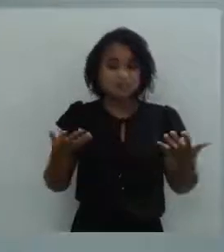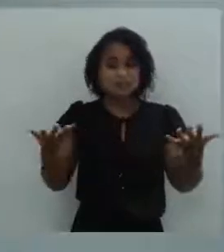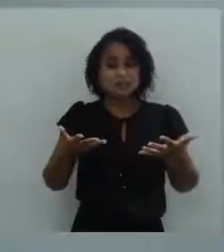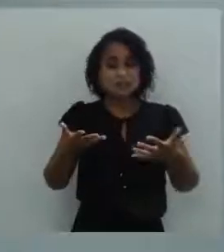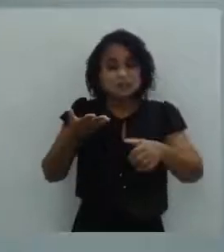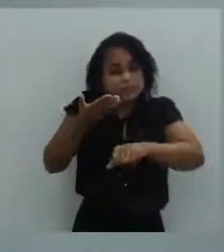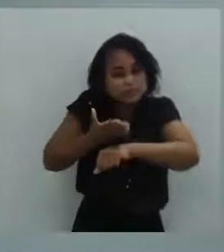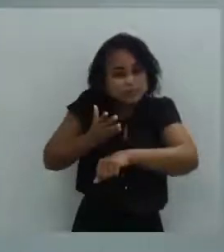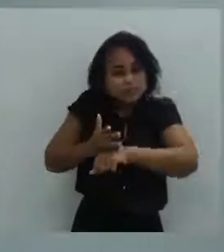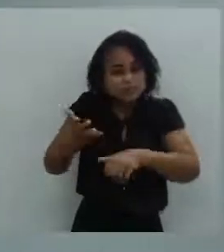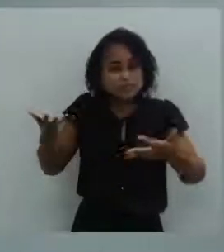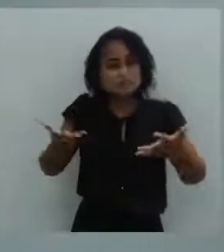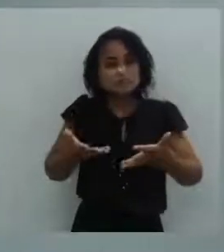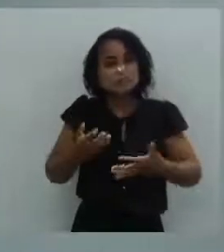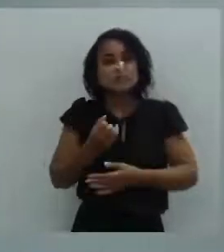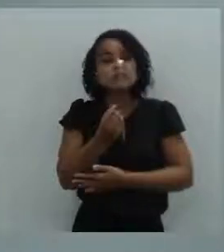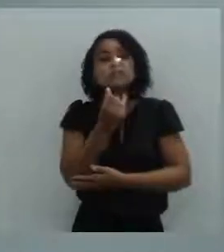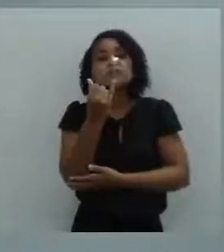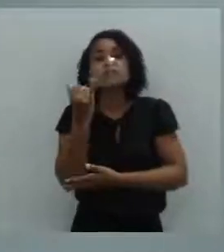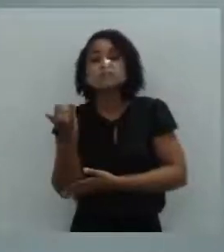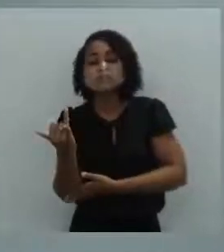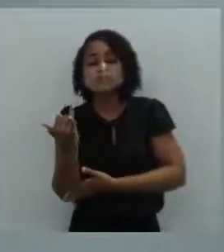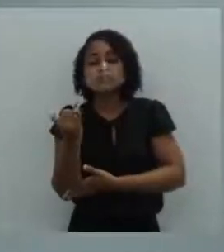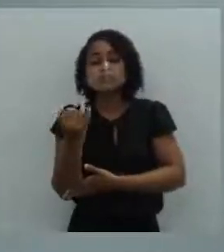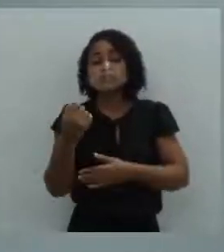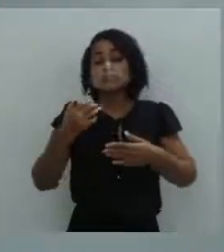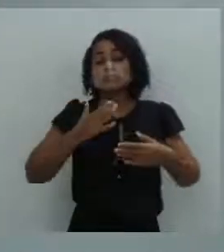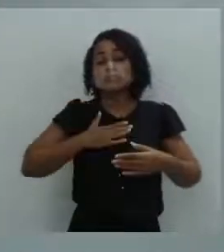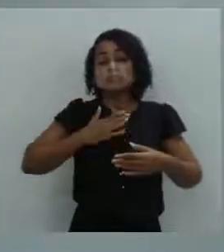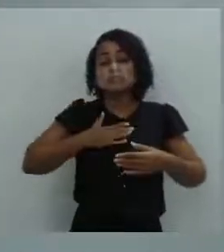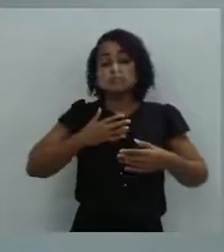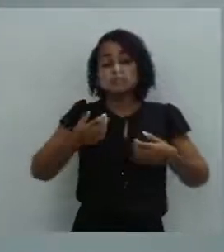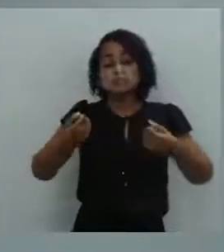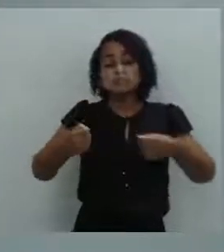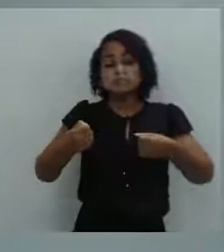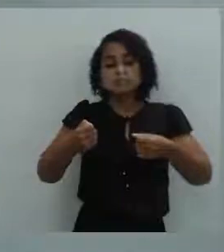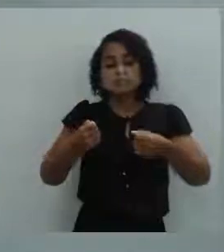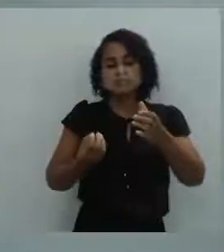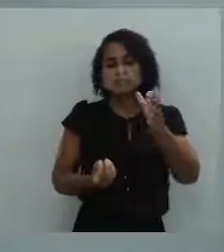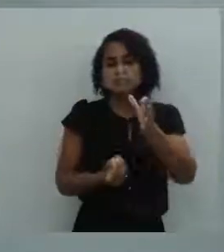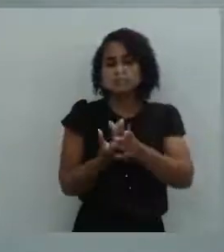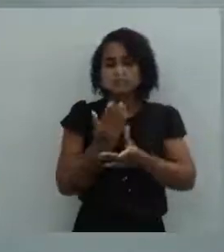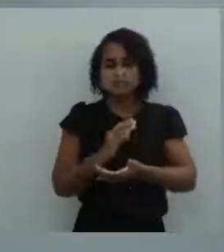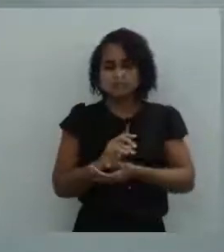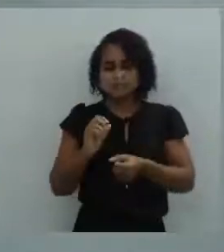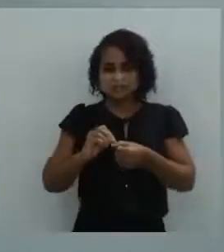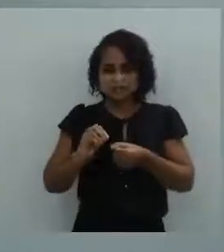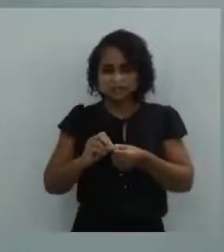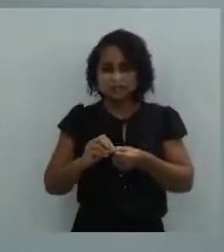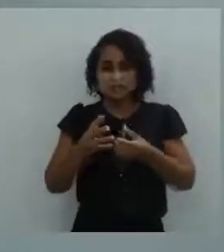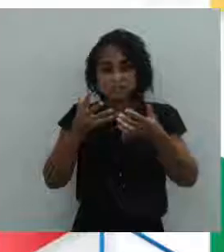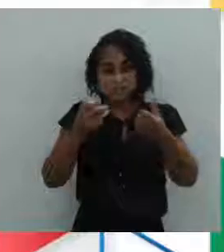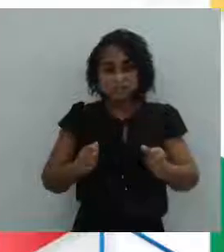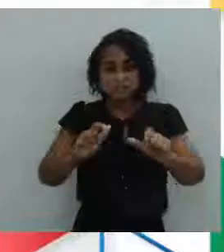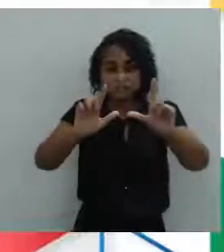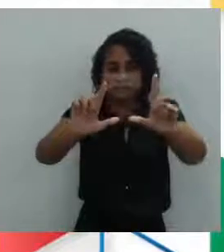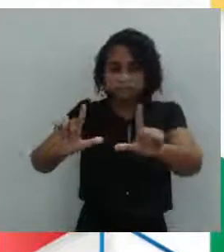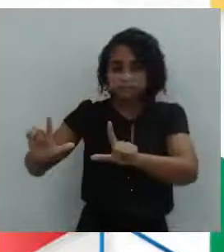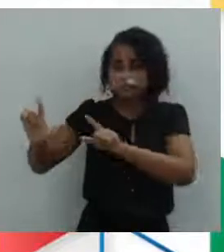em prática. Quais os pontos eu preciso executar, professora? Vamos comigo para esse